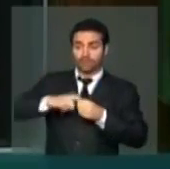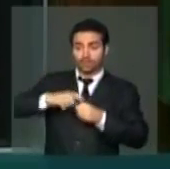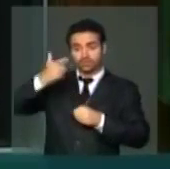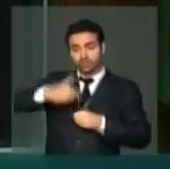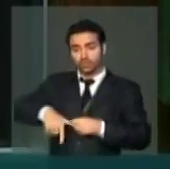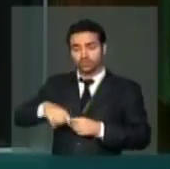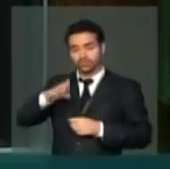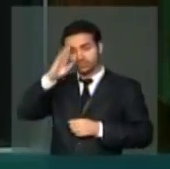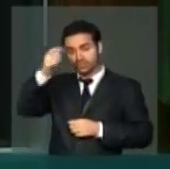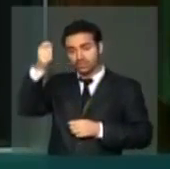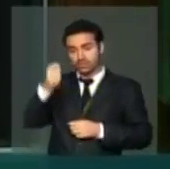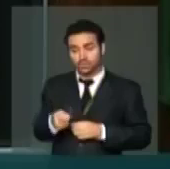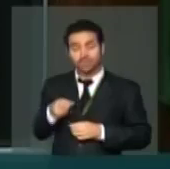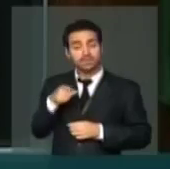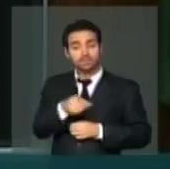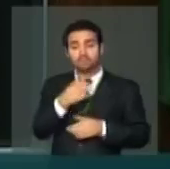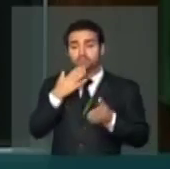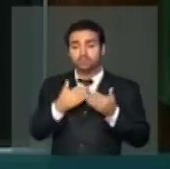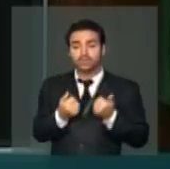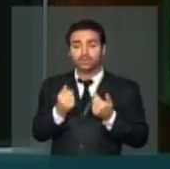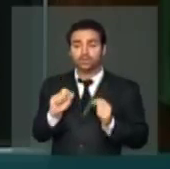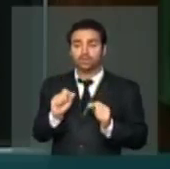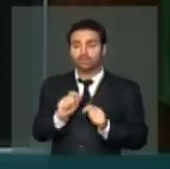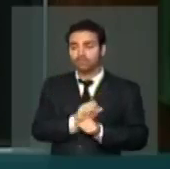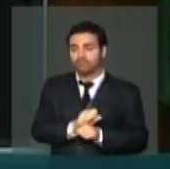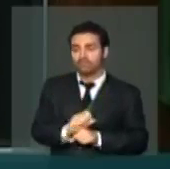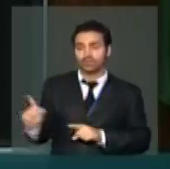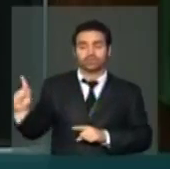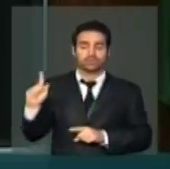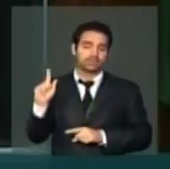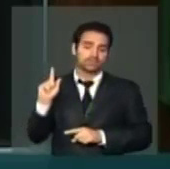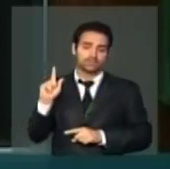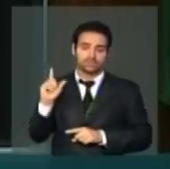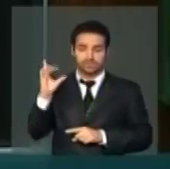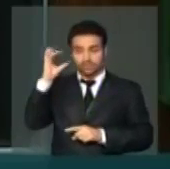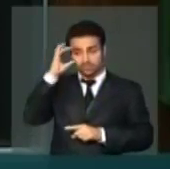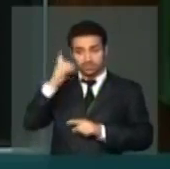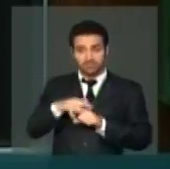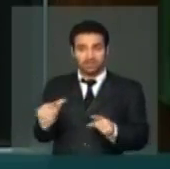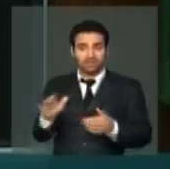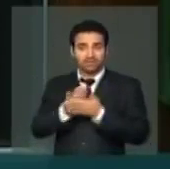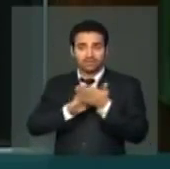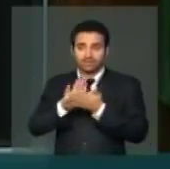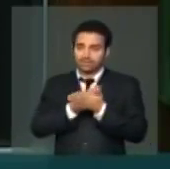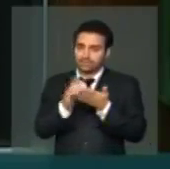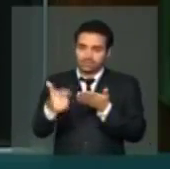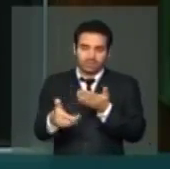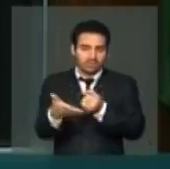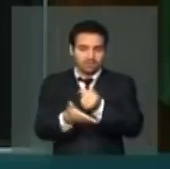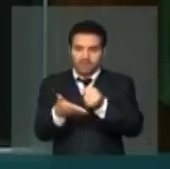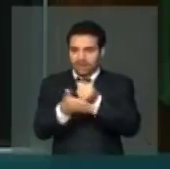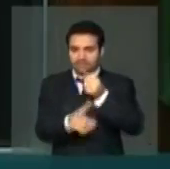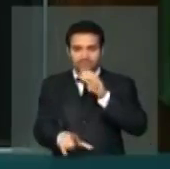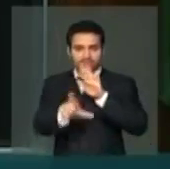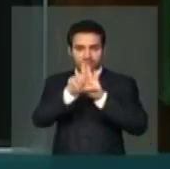ditadura, chegou a reivindicar o impeachment da presidenta sem nenhuma base legal e, sobretudo,